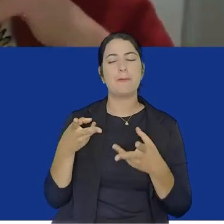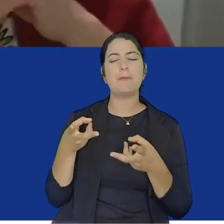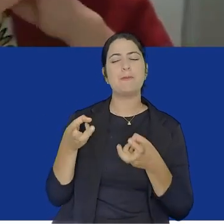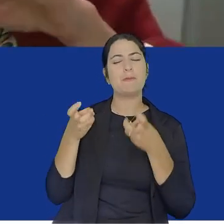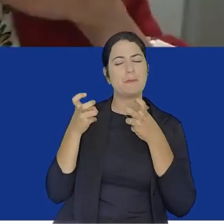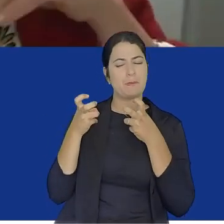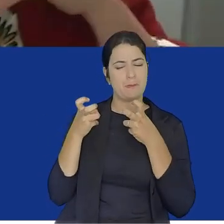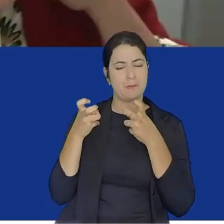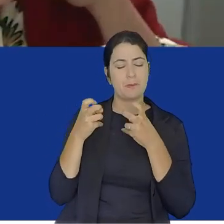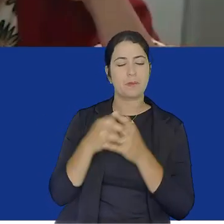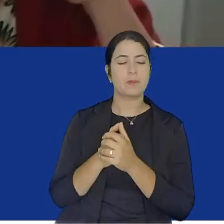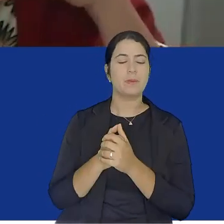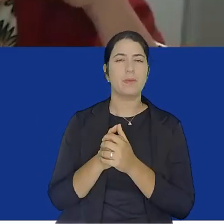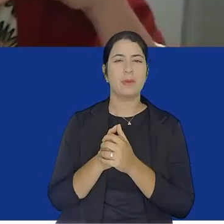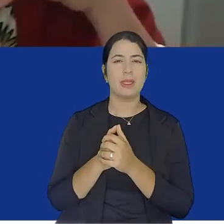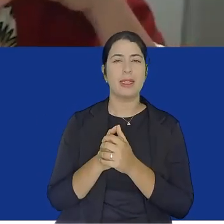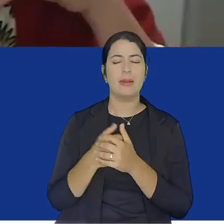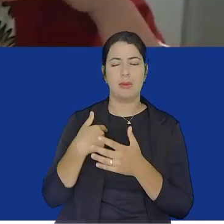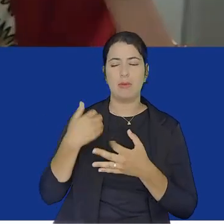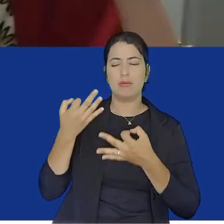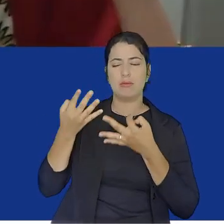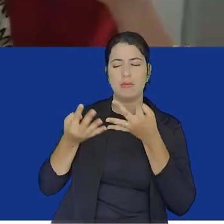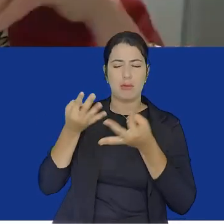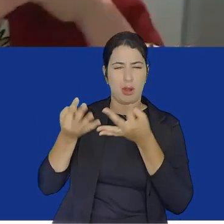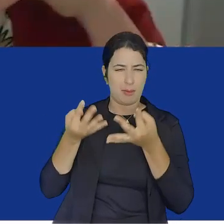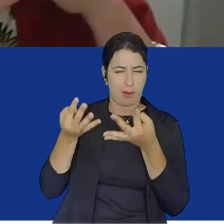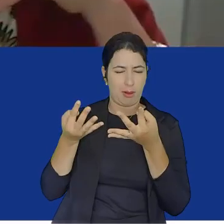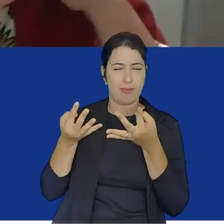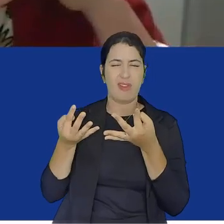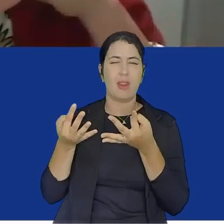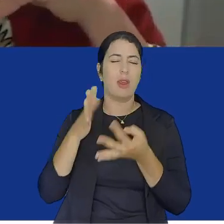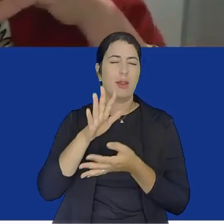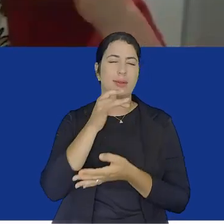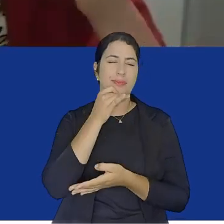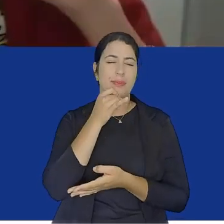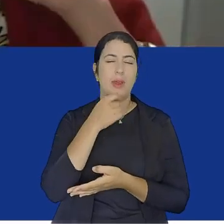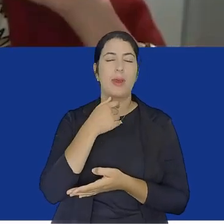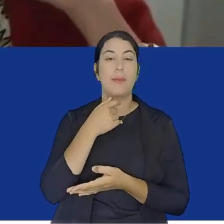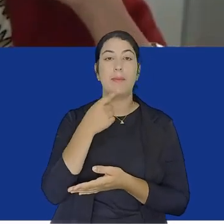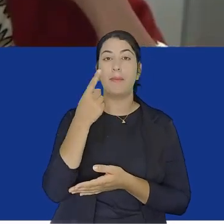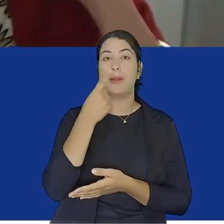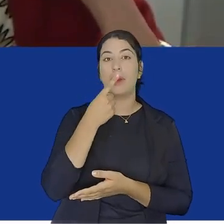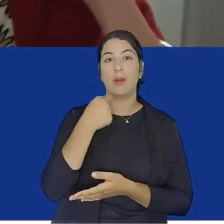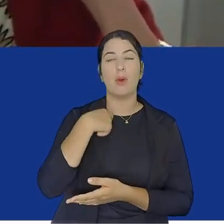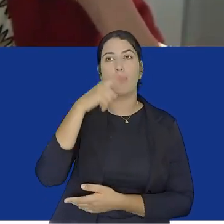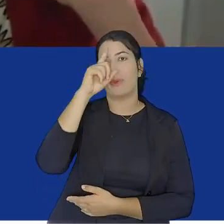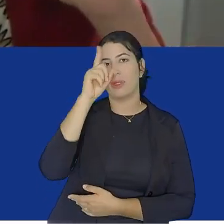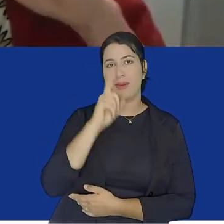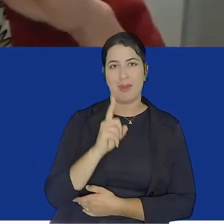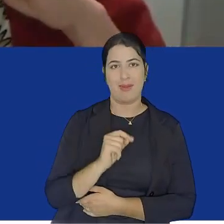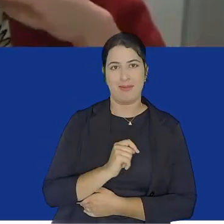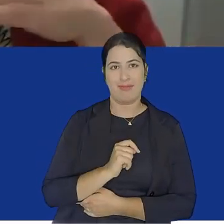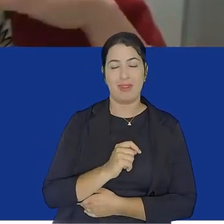uma coisa assim. Primeiro, a gente não sabe. Tipo, eu não sabia que eu era, por exemplo, codependente, que eu tinha assim, que eu